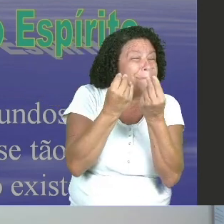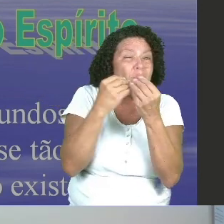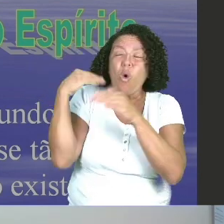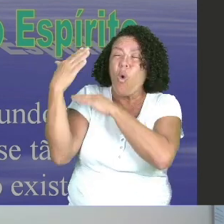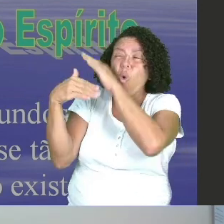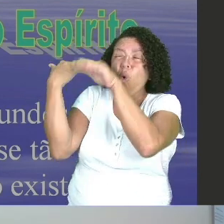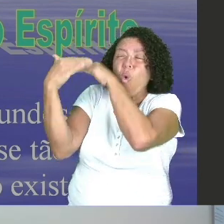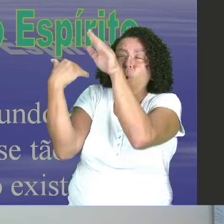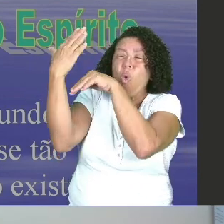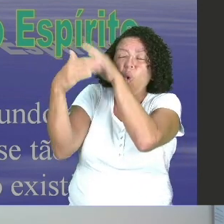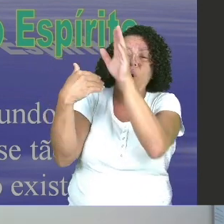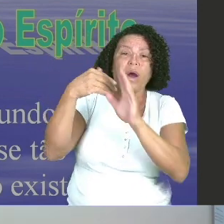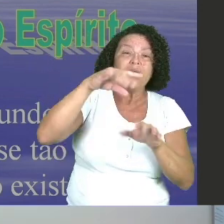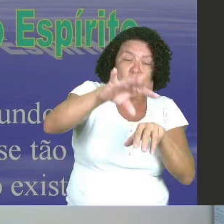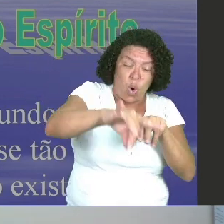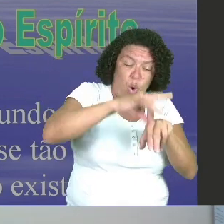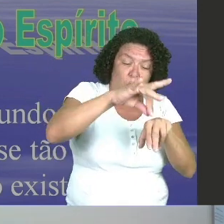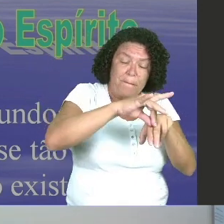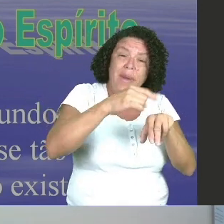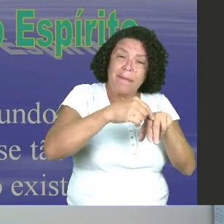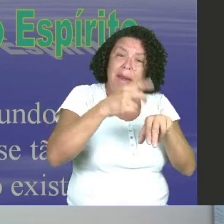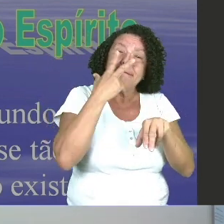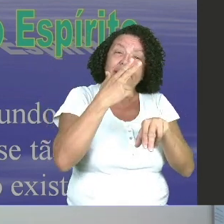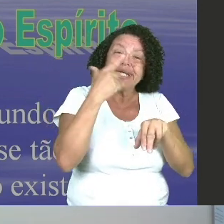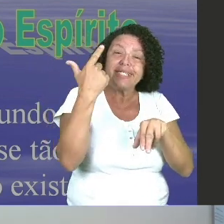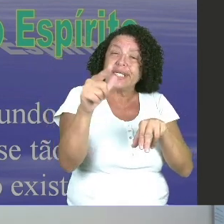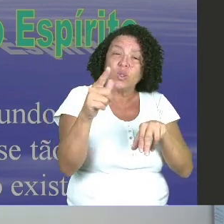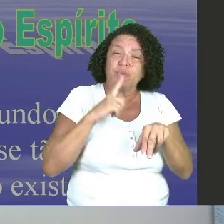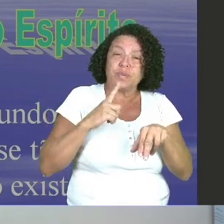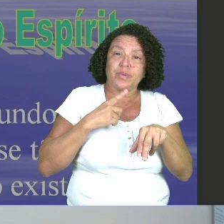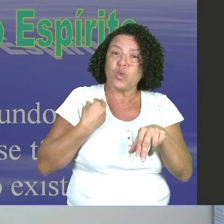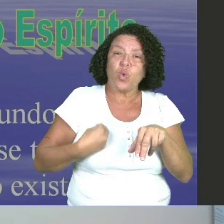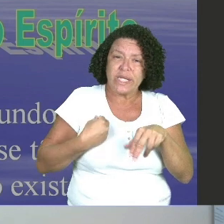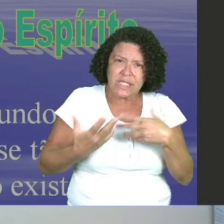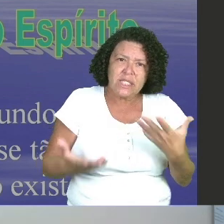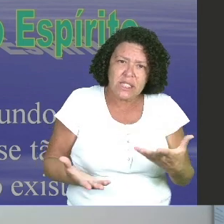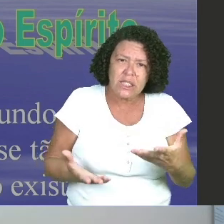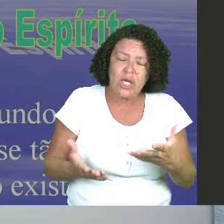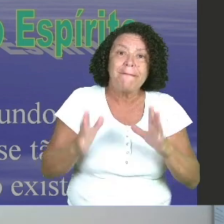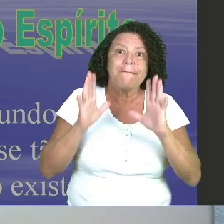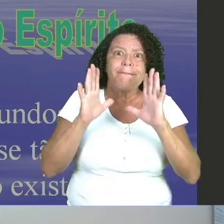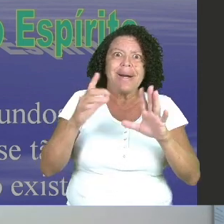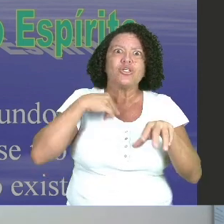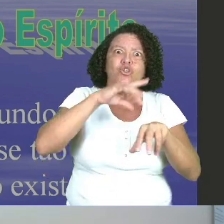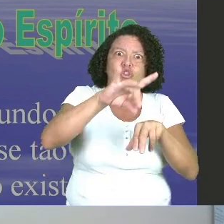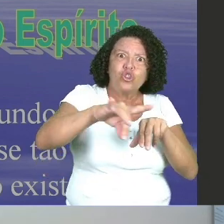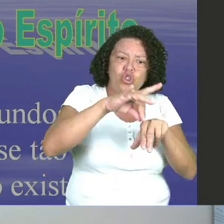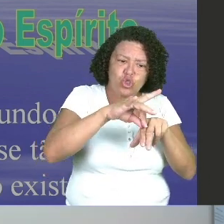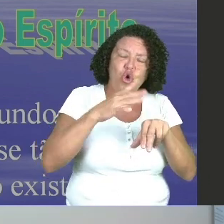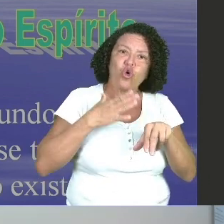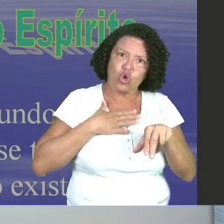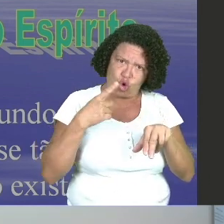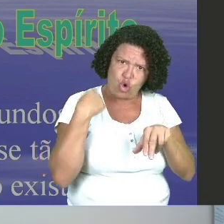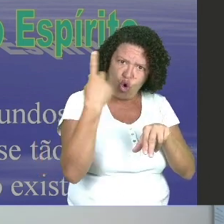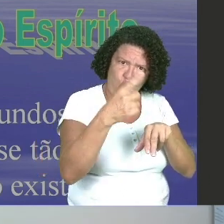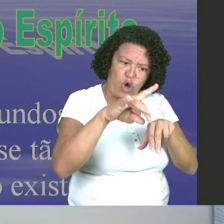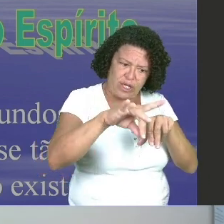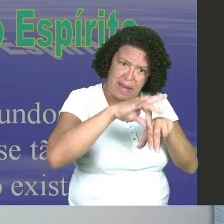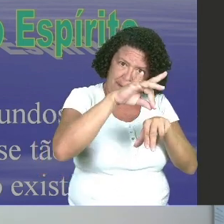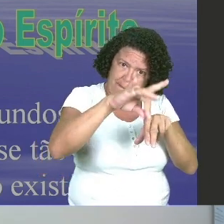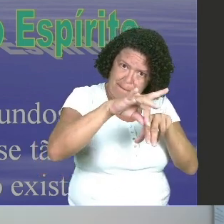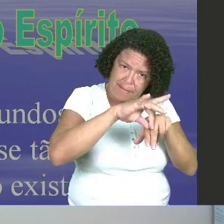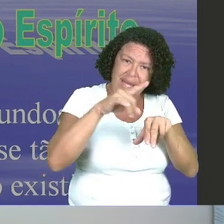tão eterizado que para nós parece não existir. Então, o nosso perispírito e as nossas